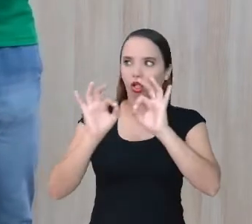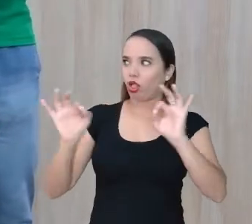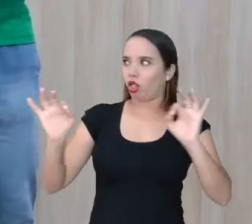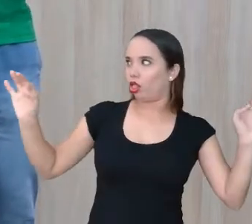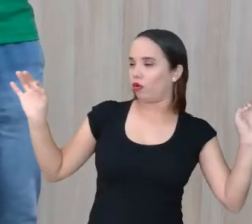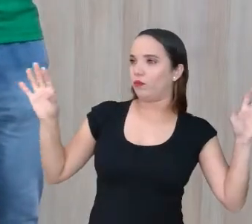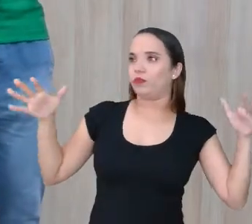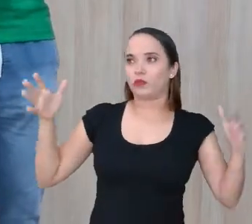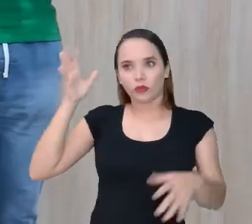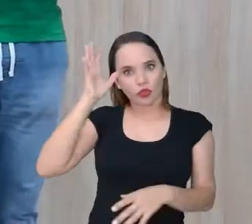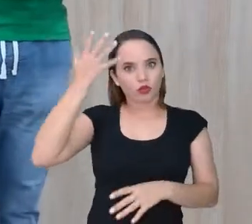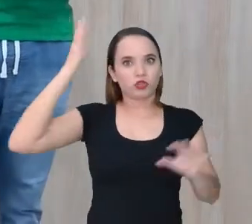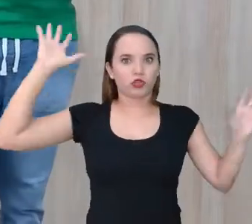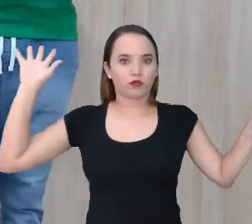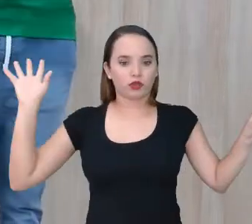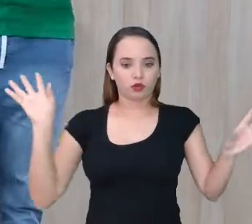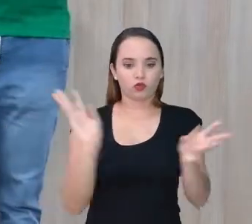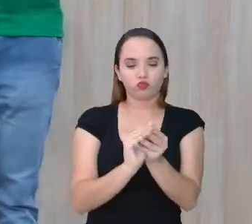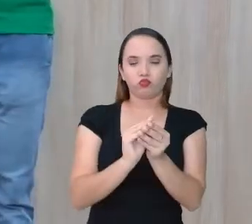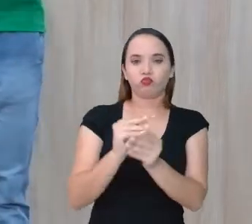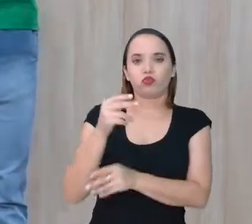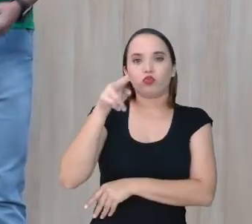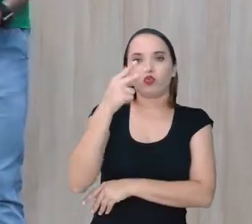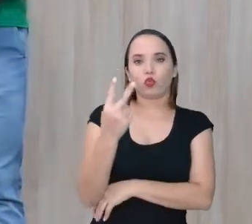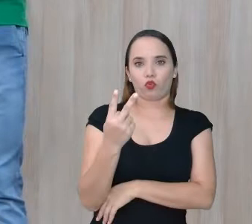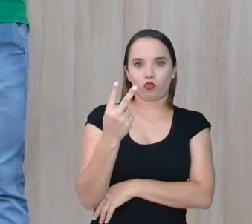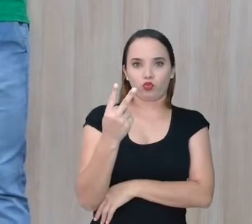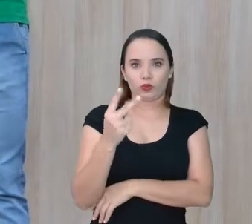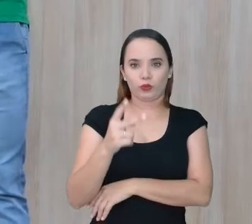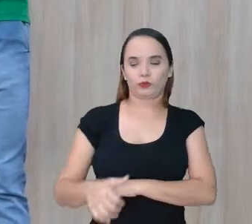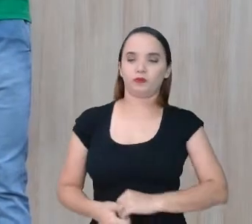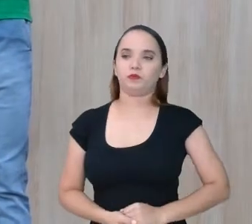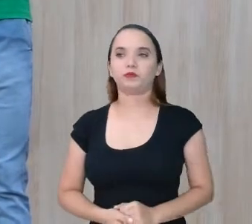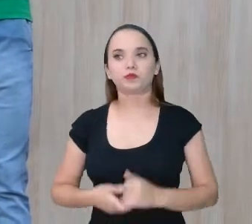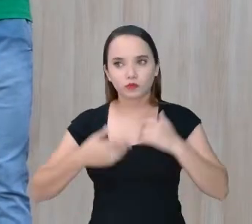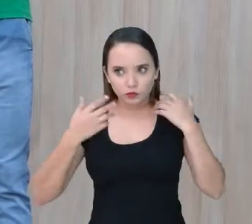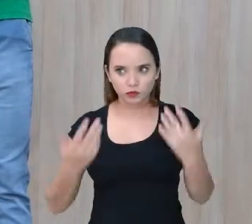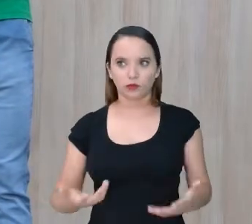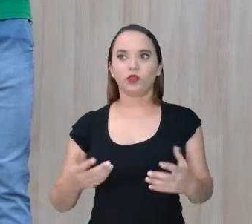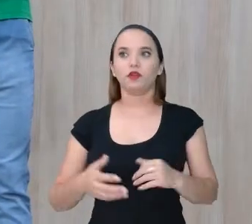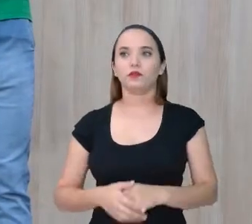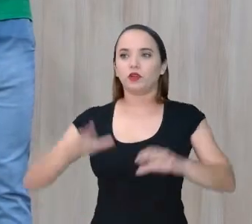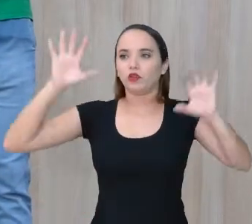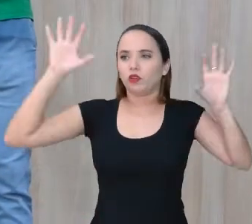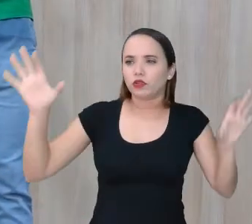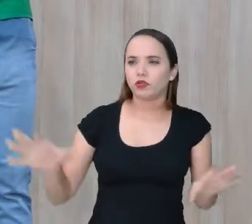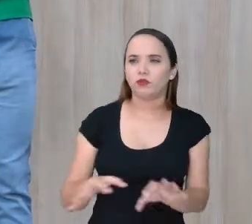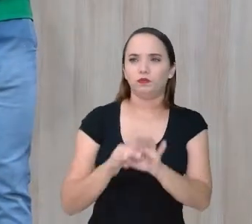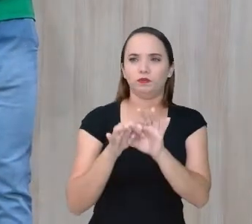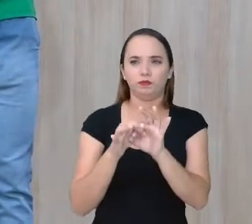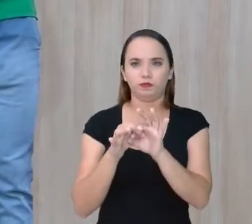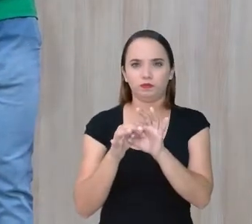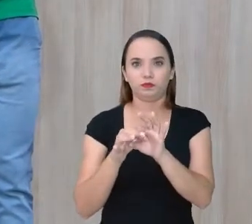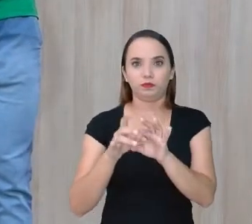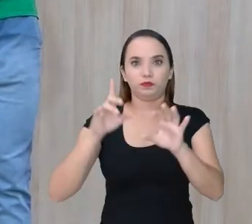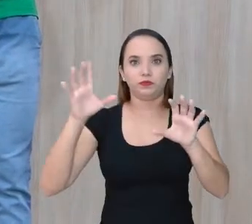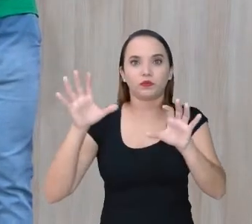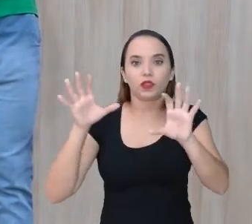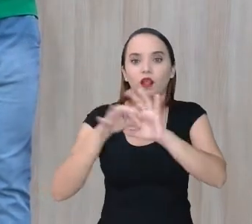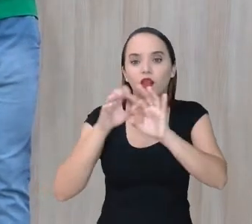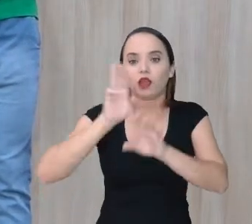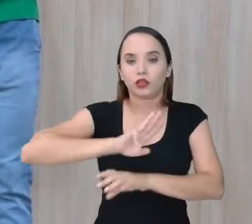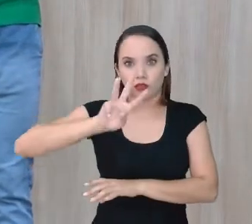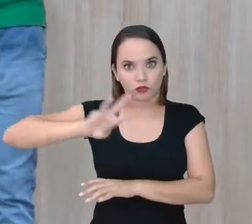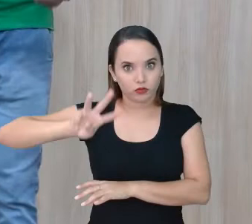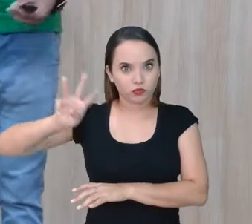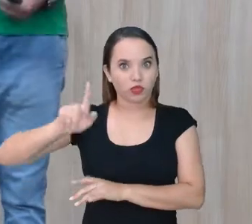apenas aí 2 números, certo? Então, a ideia desse número Google para associar, certo, a plataforma, né, o